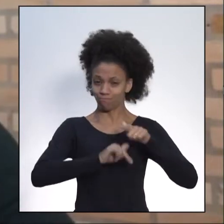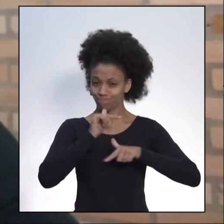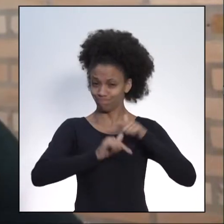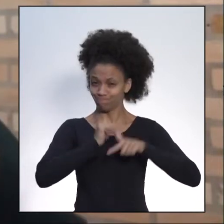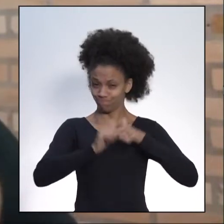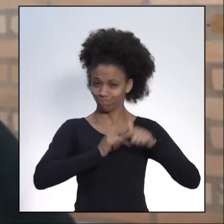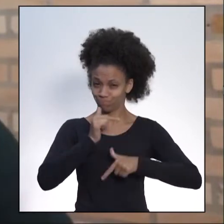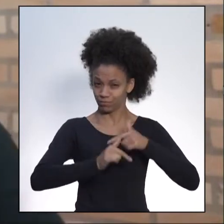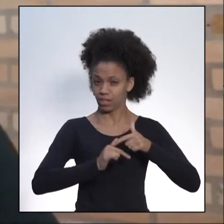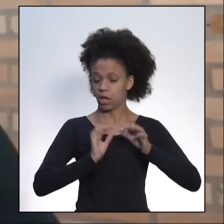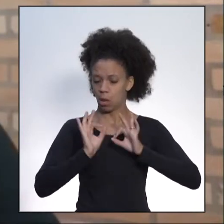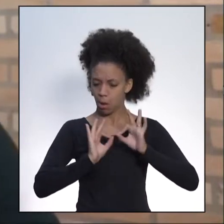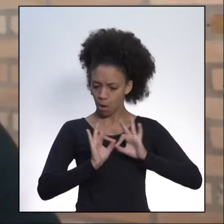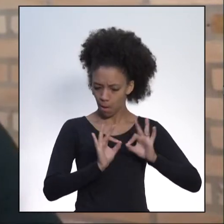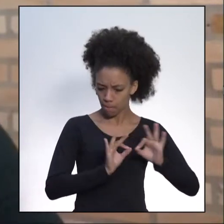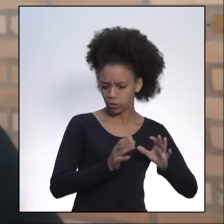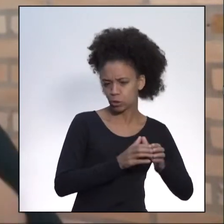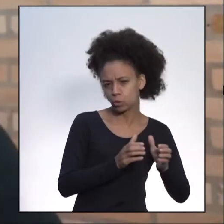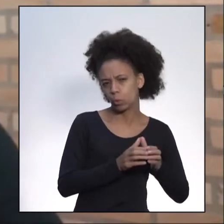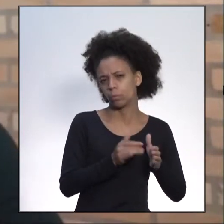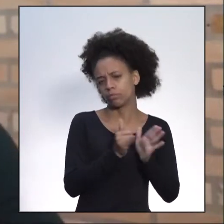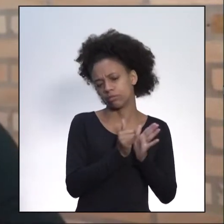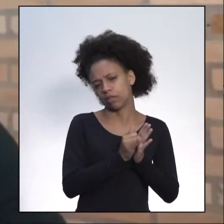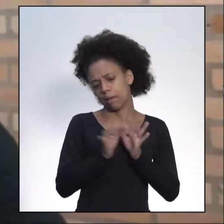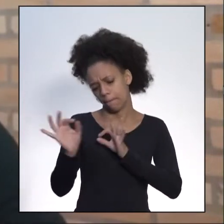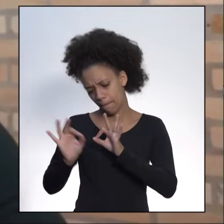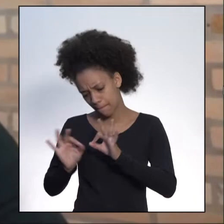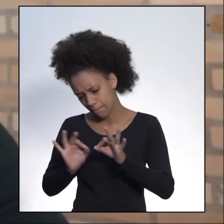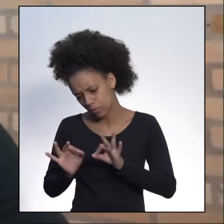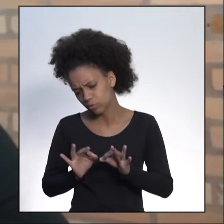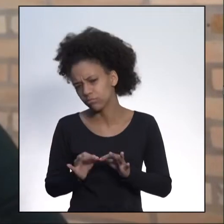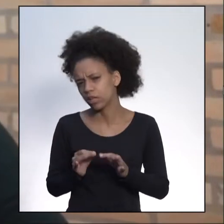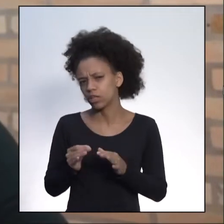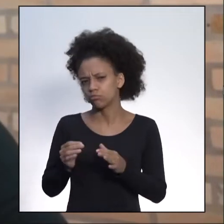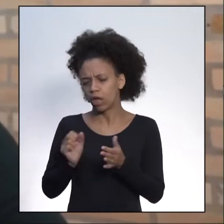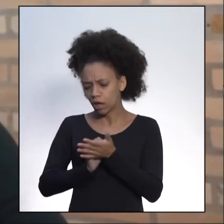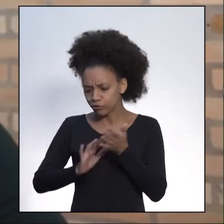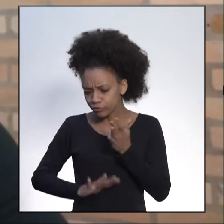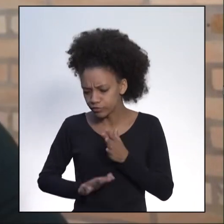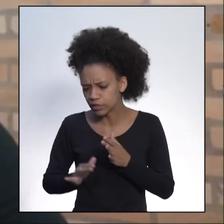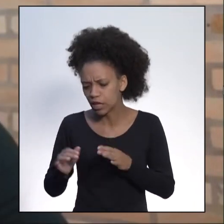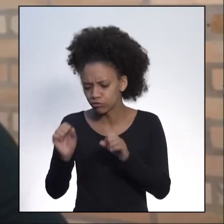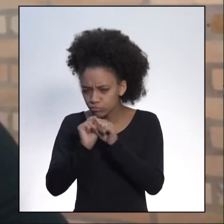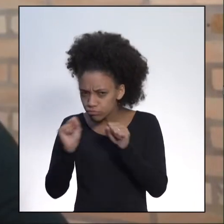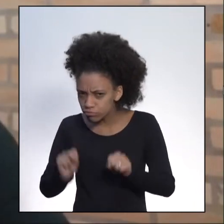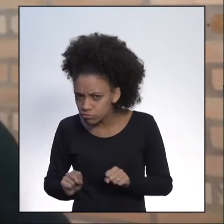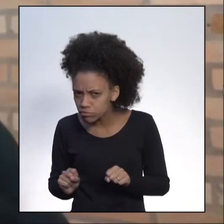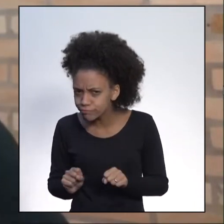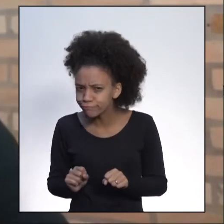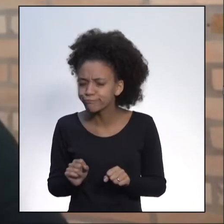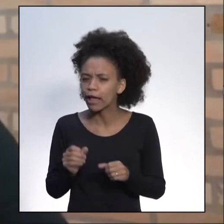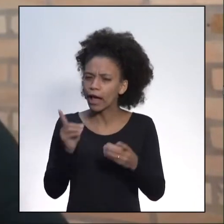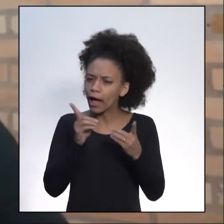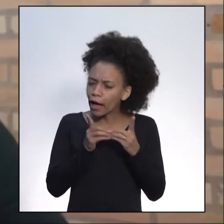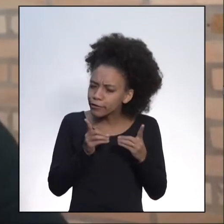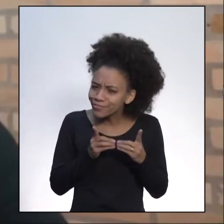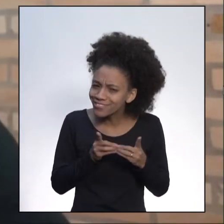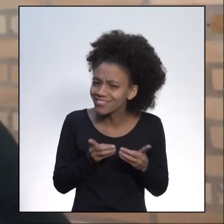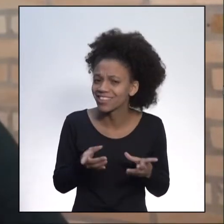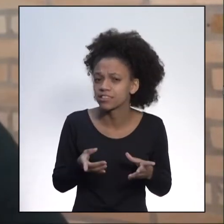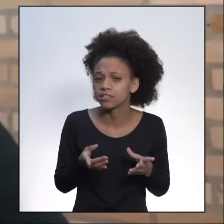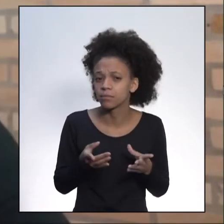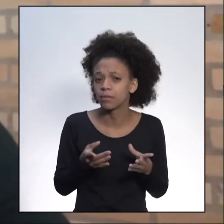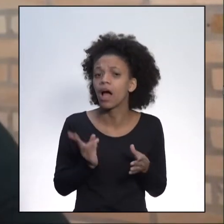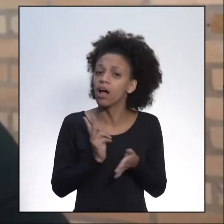grupos de WhatsApp, montando chat, montando aulas em plataformas, atendendo, a